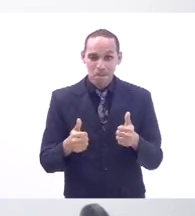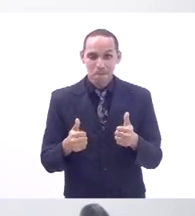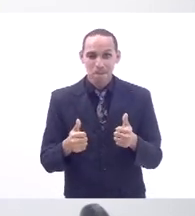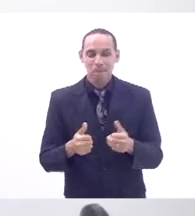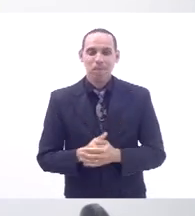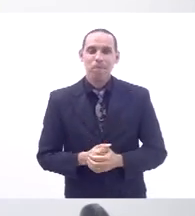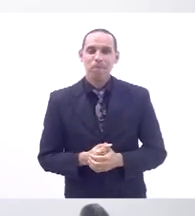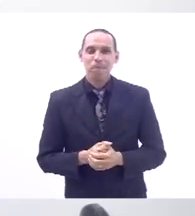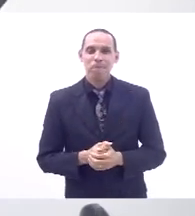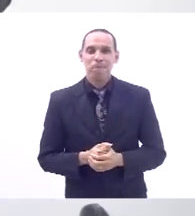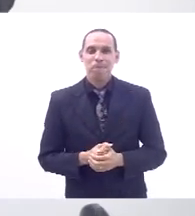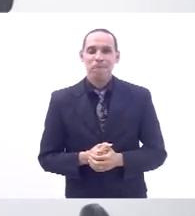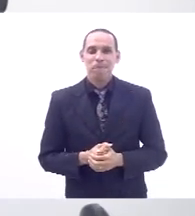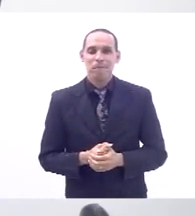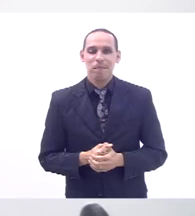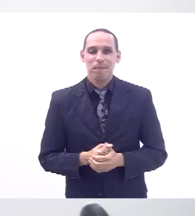Eu